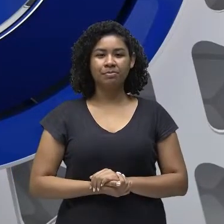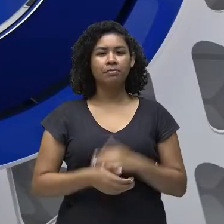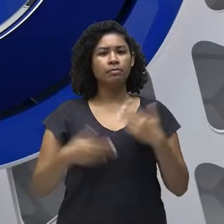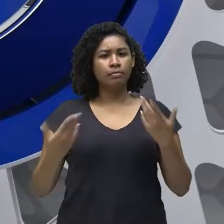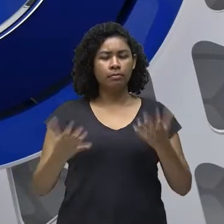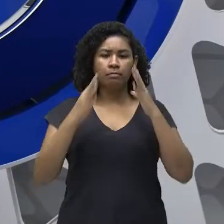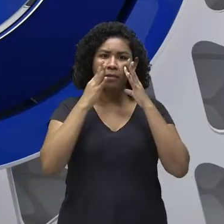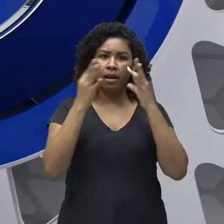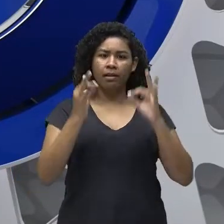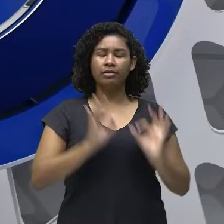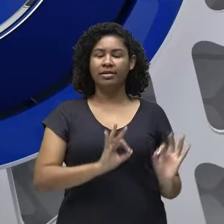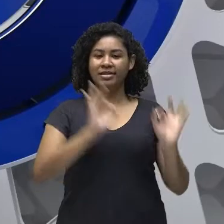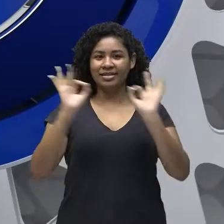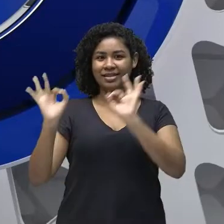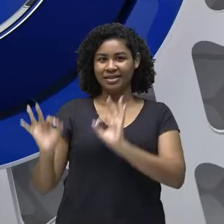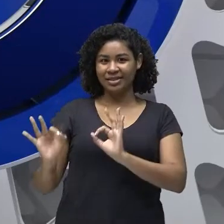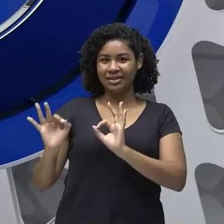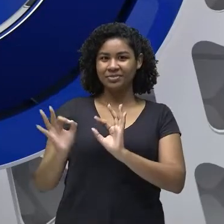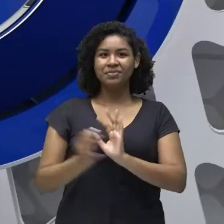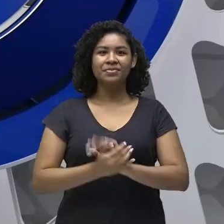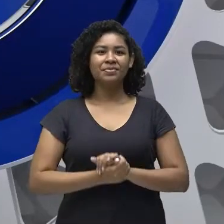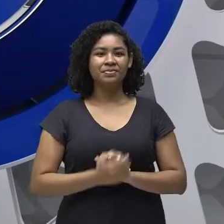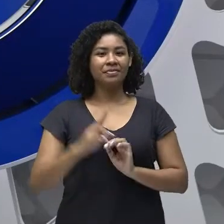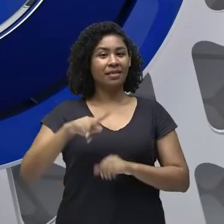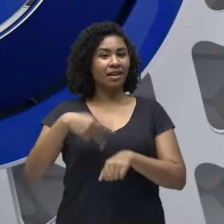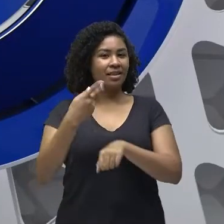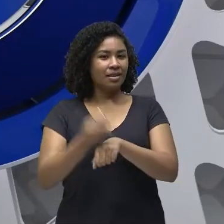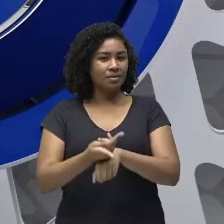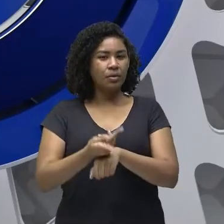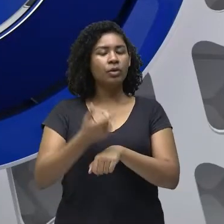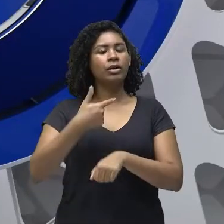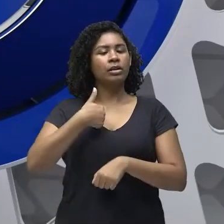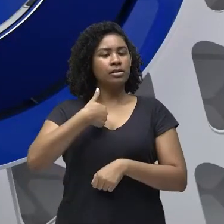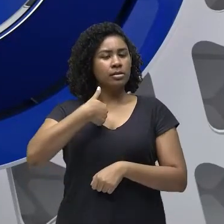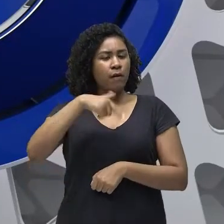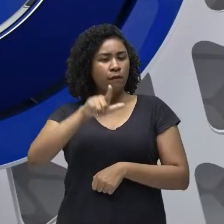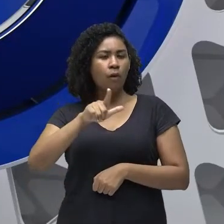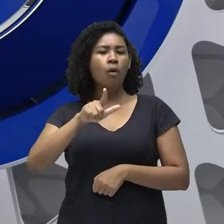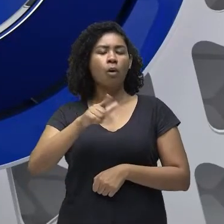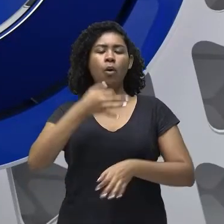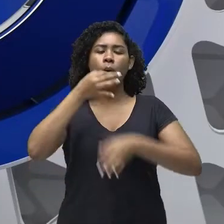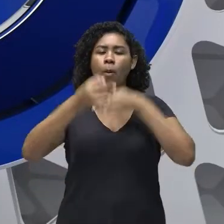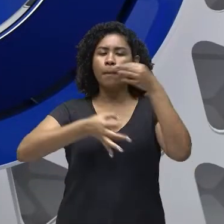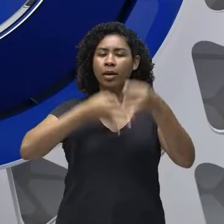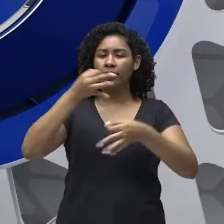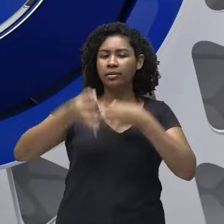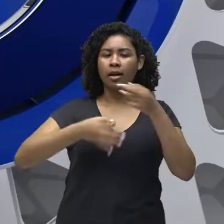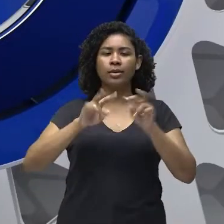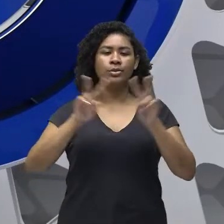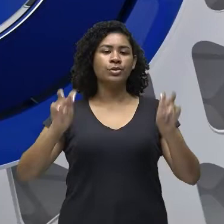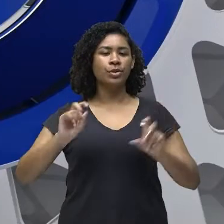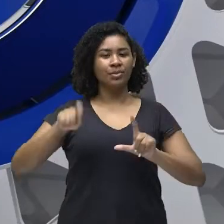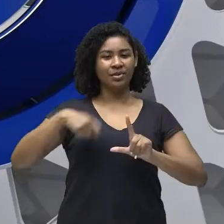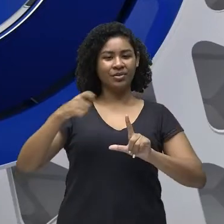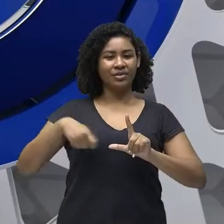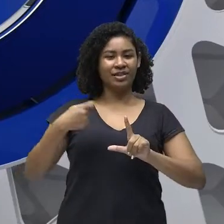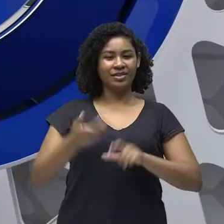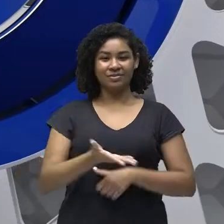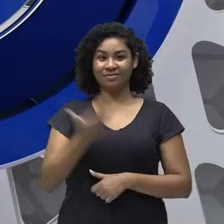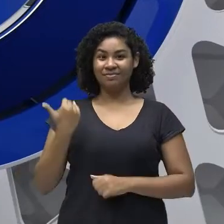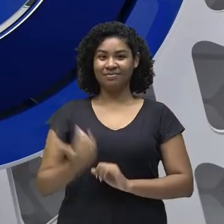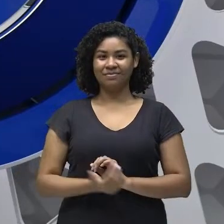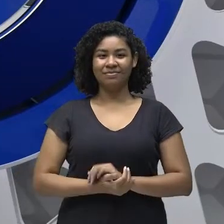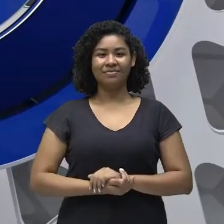acompanhe esse pequeno trecho de vídeo e daqui a pouquinho mais eu vou comentar aí esse vídeo junto com vocês. Vamos dar uma